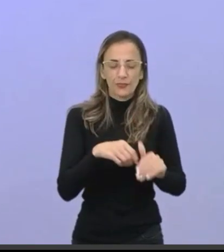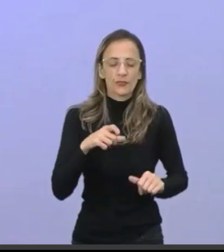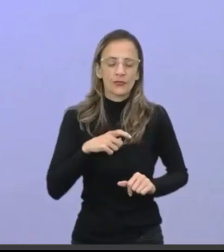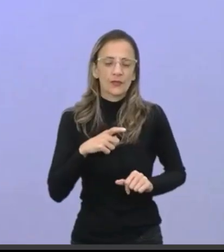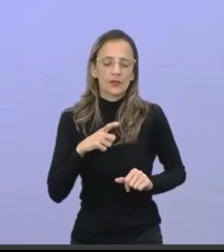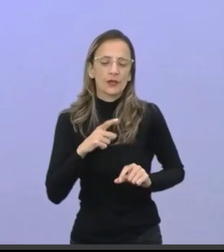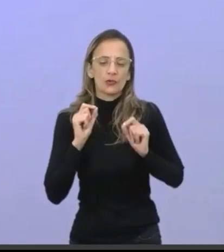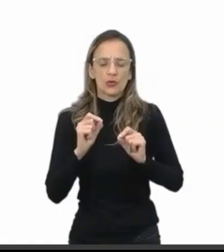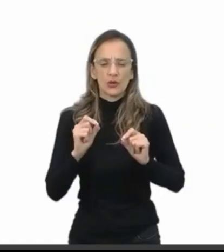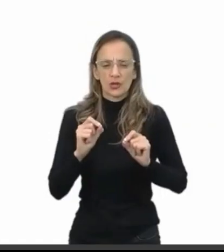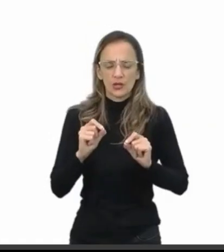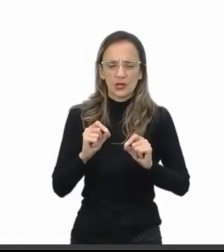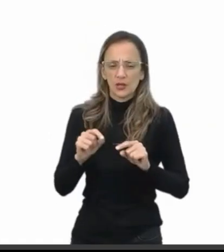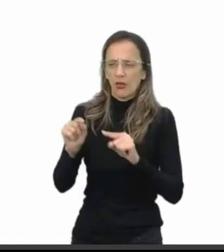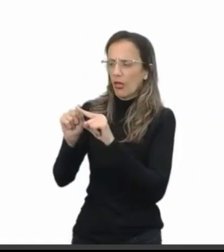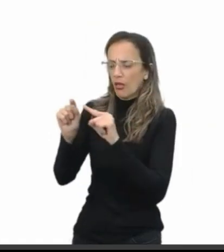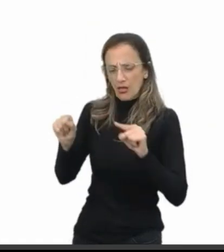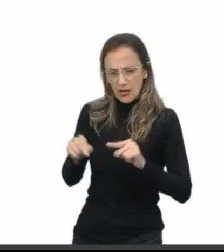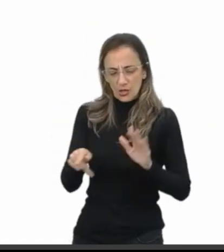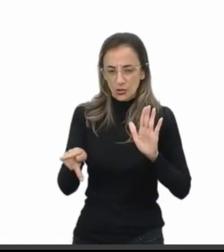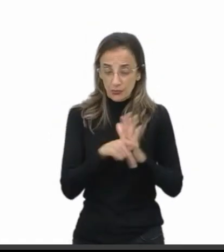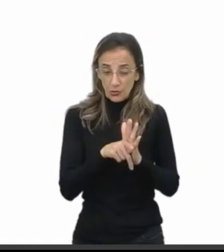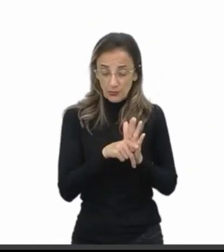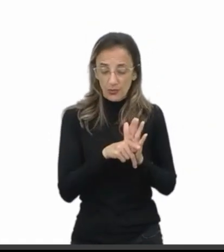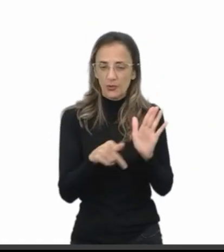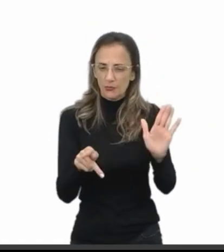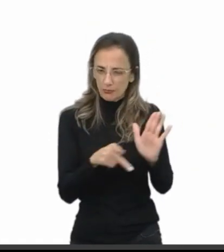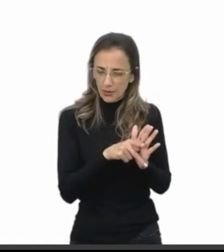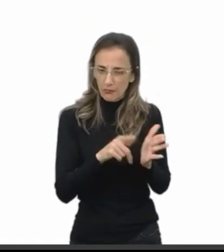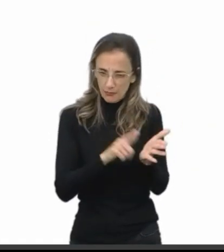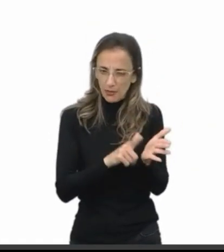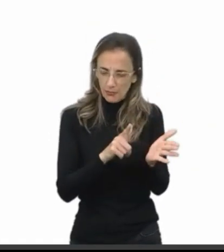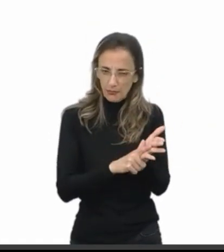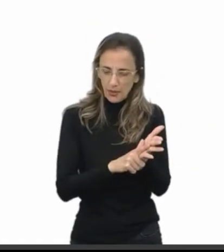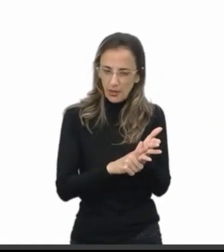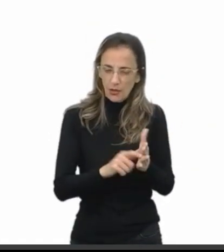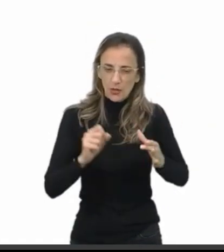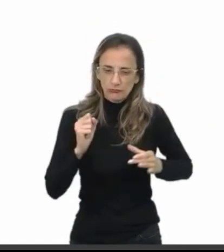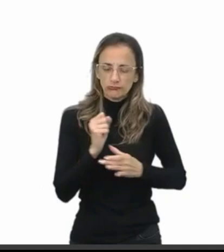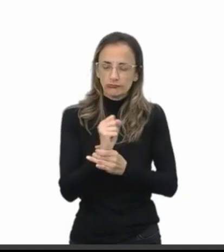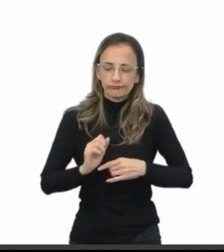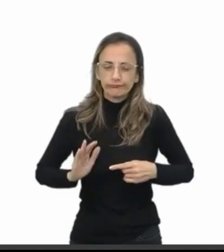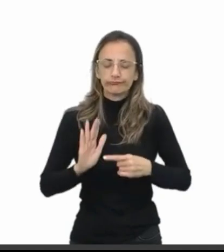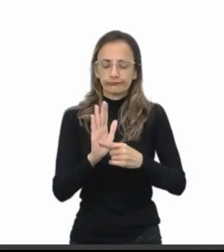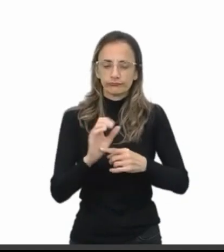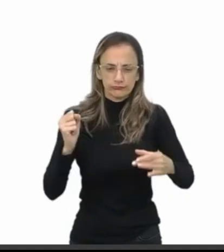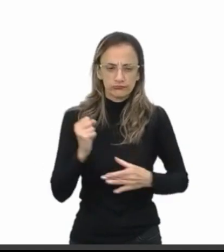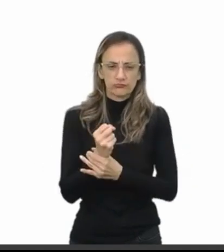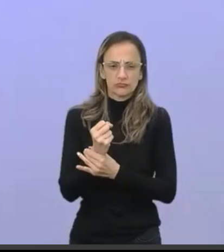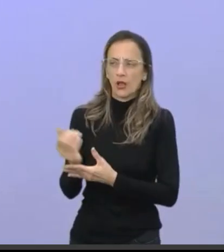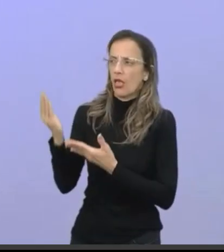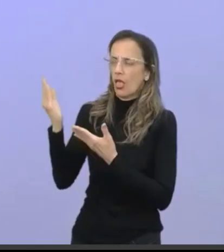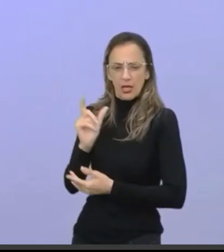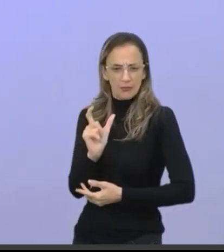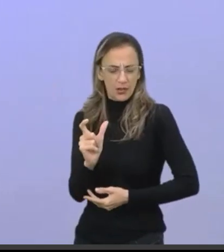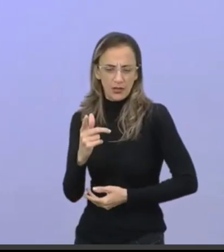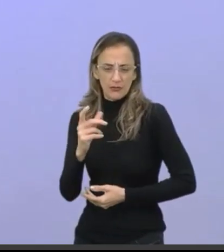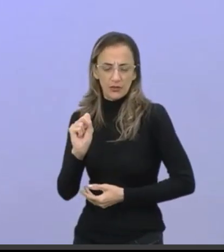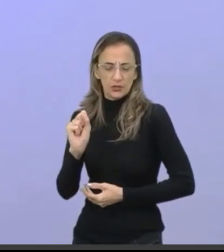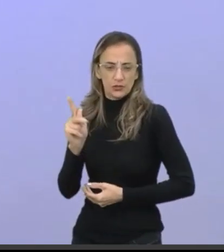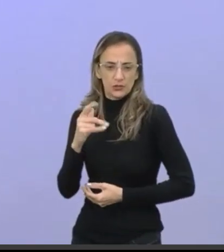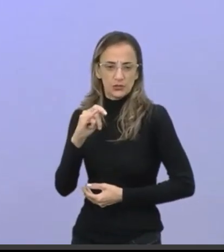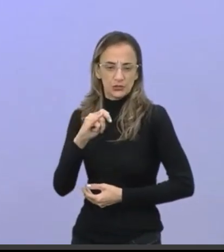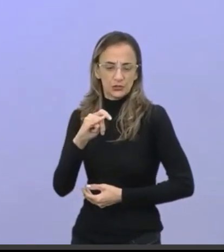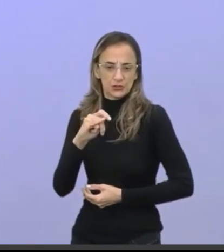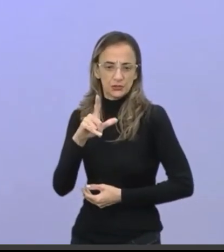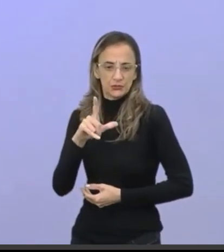então acondicionar a shield na caixa de papelão. A gente vai colocar a shield lá para proteção da shield. A gente sabe que a shield e o microbit eles não podem